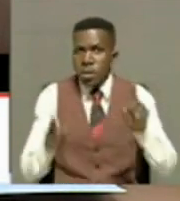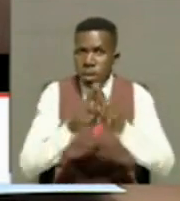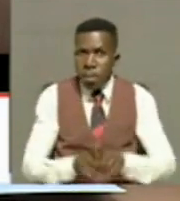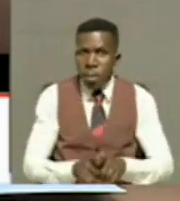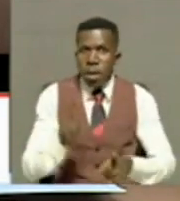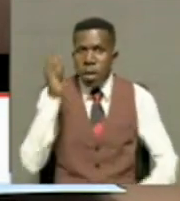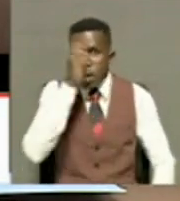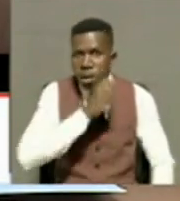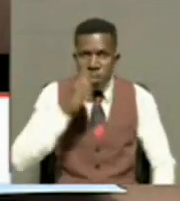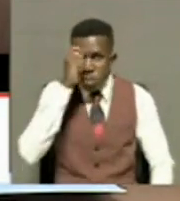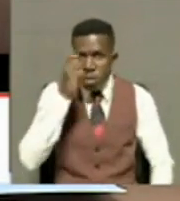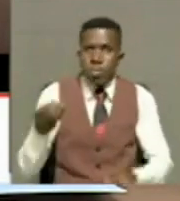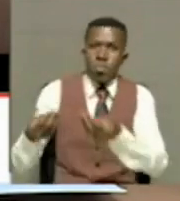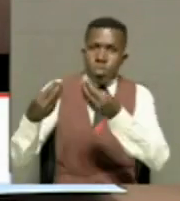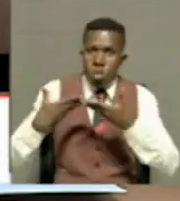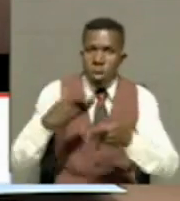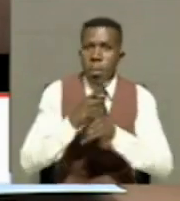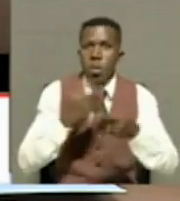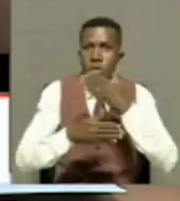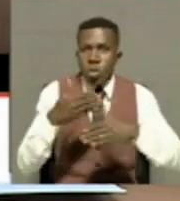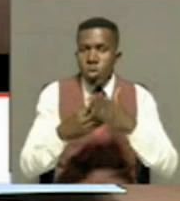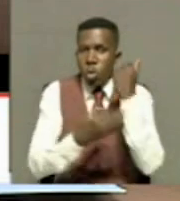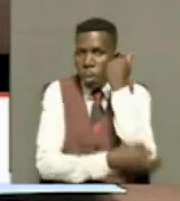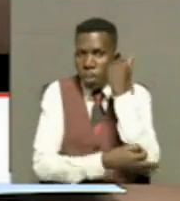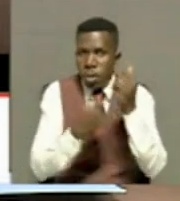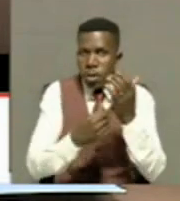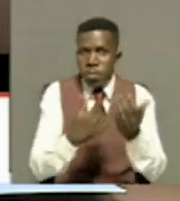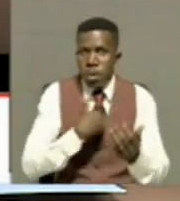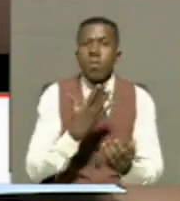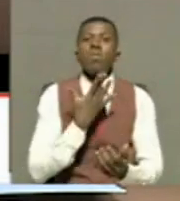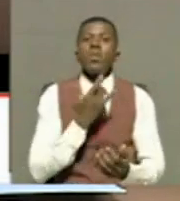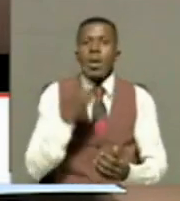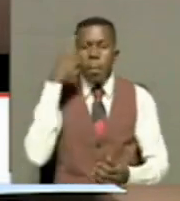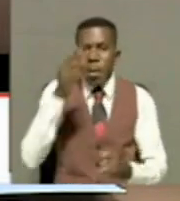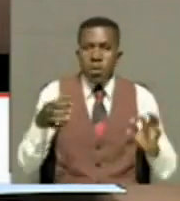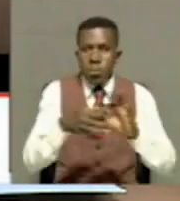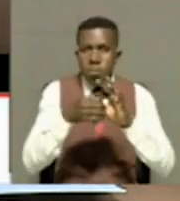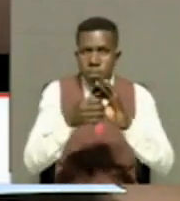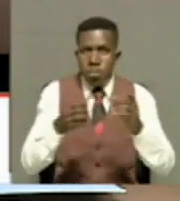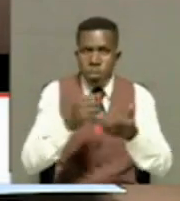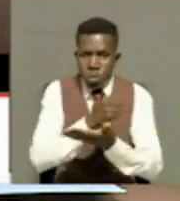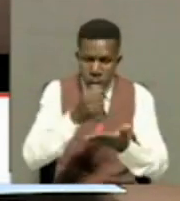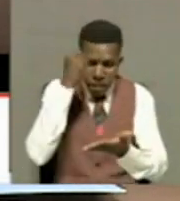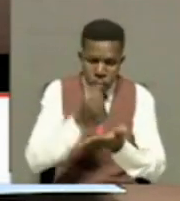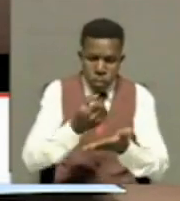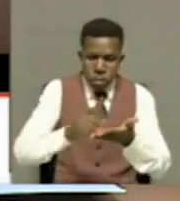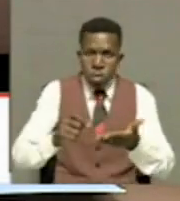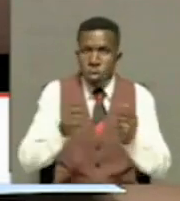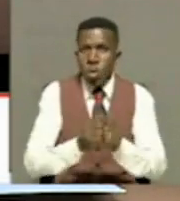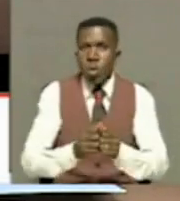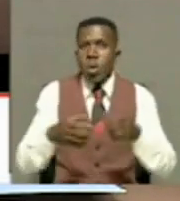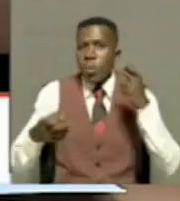oferta, portanto, outros países que querem assinar connosco. É claro que, como vocês devem imaginar, depois os modelos são um bocadinho diferentes,